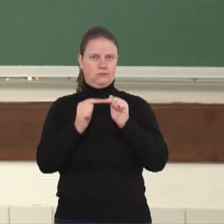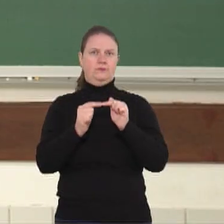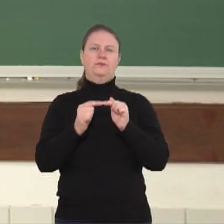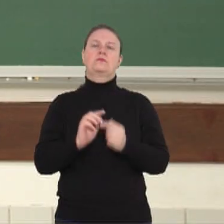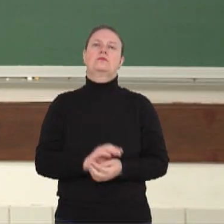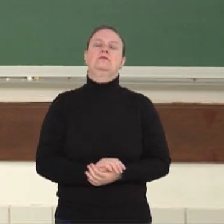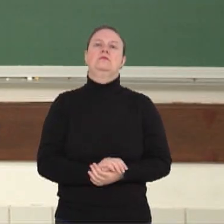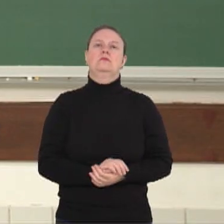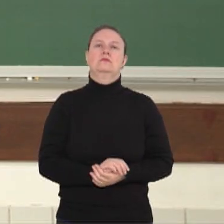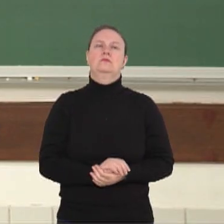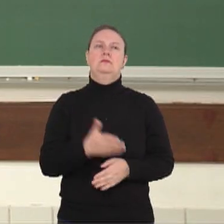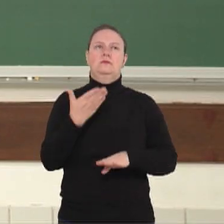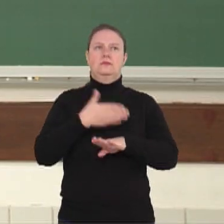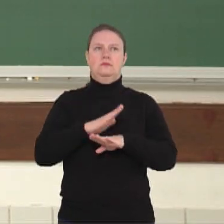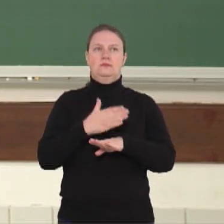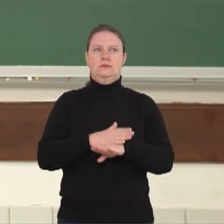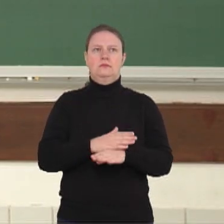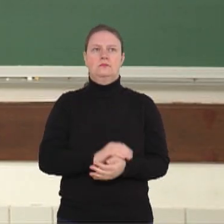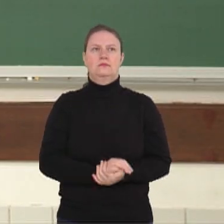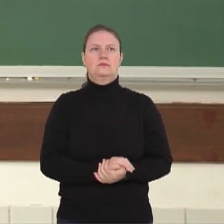os próximos exercícios.